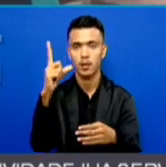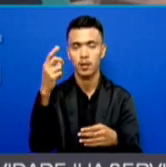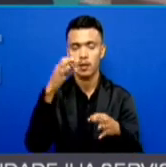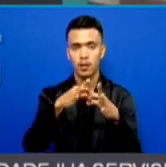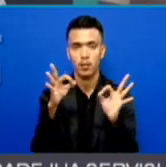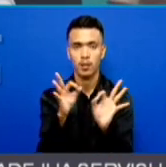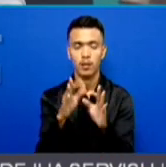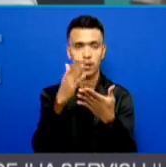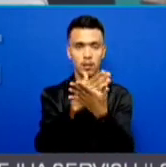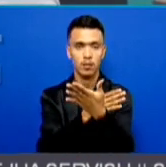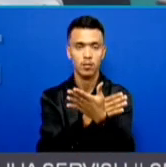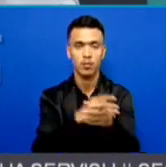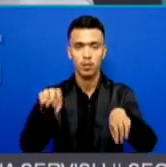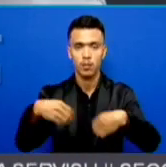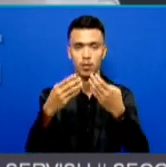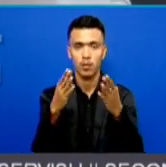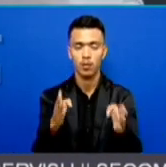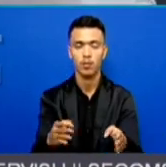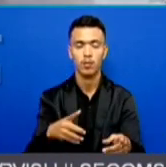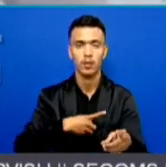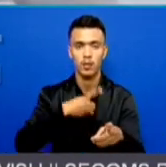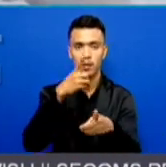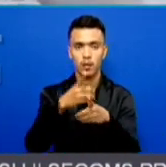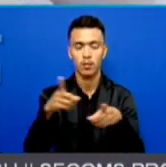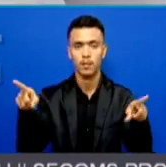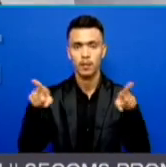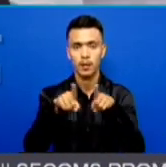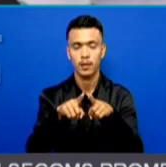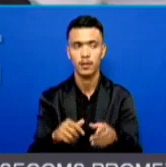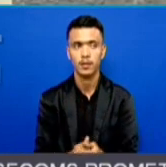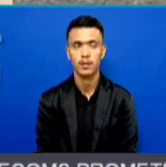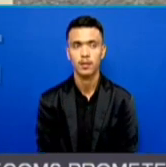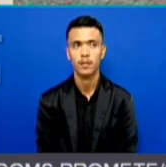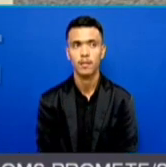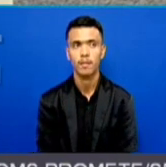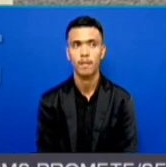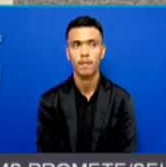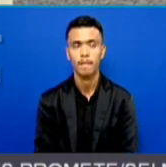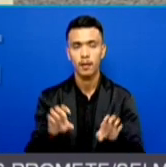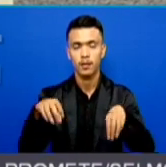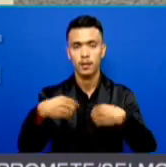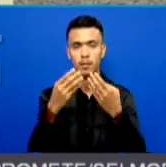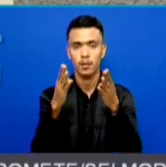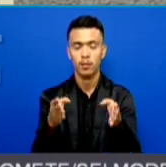Estatuto Trabalhador Siranien no nebele garante direito nebe hanesan. O trabalhador Sirbarak, como que serviço